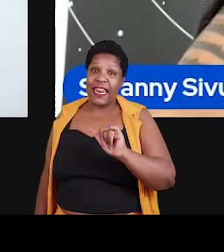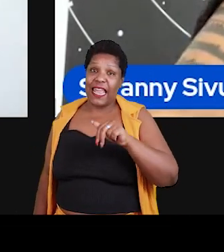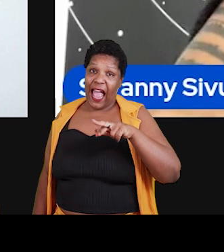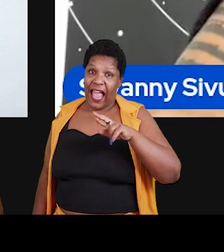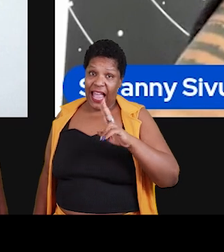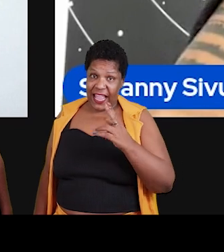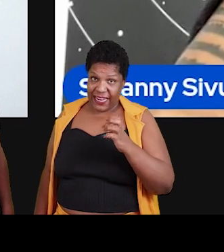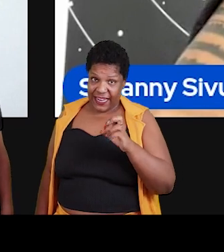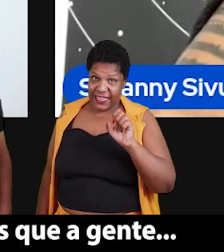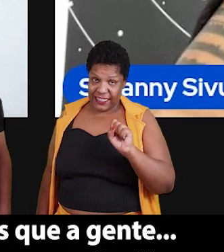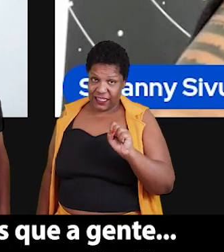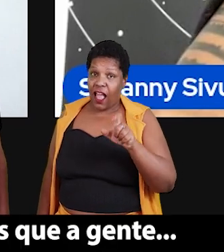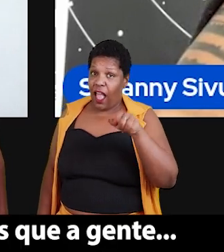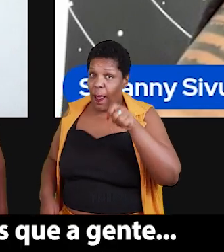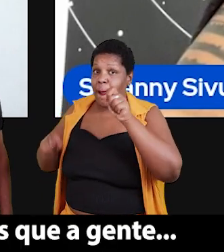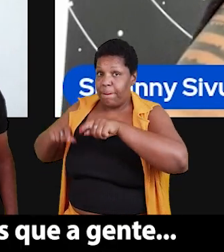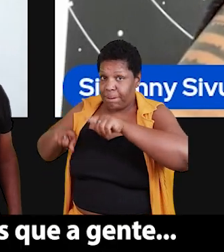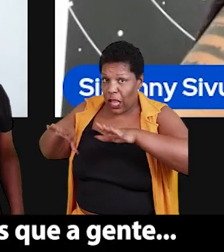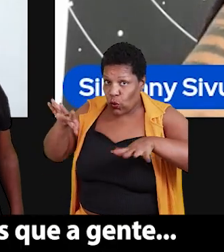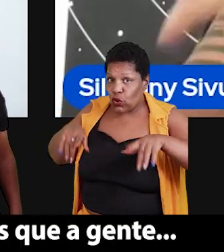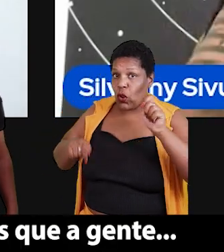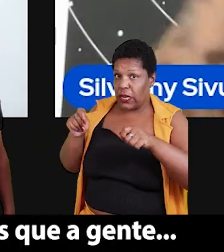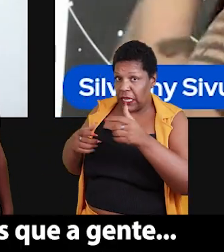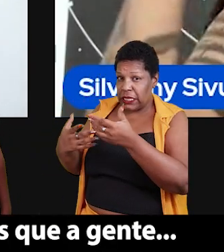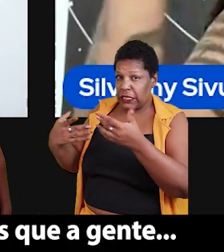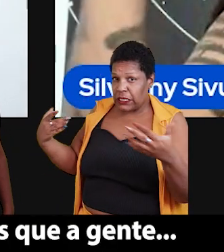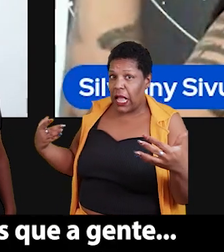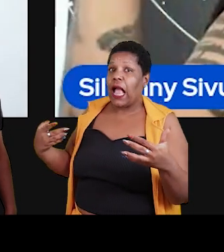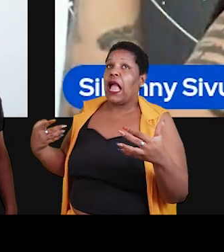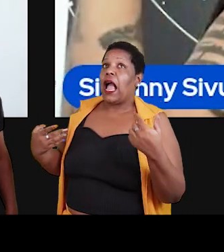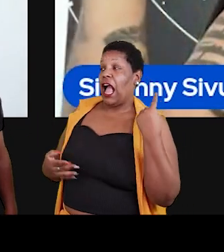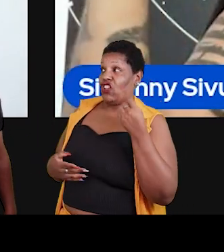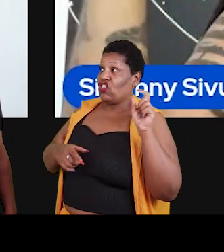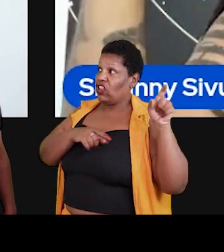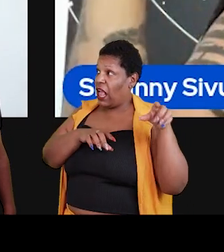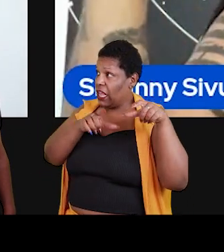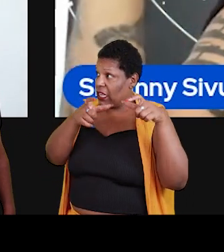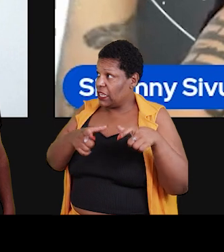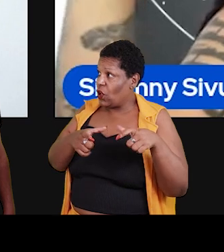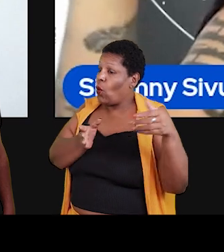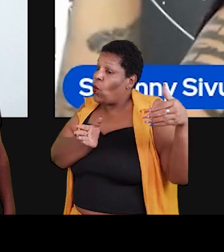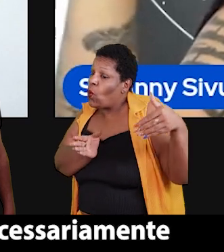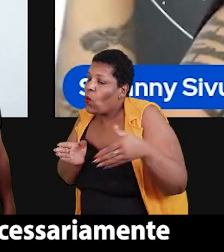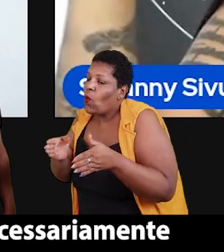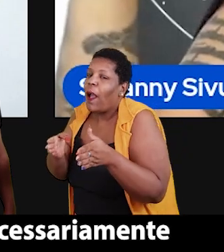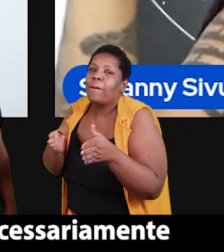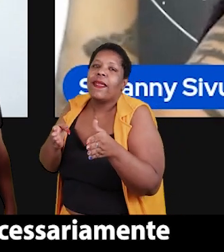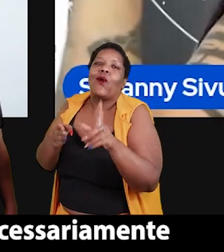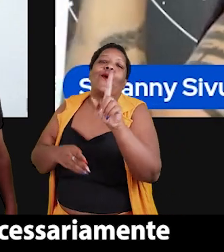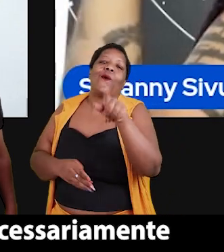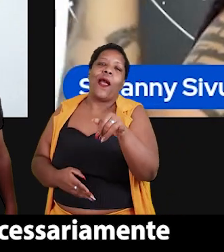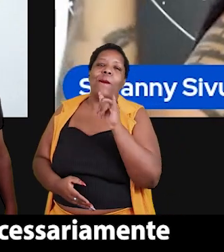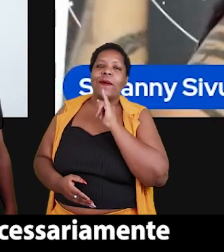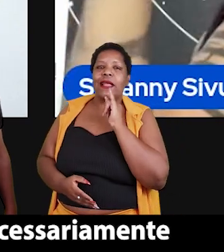né? Por mais que a gente o que a gente faz lá é dar um caminho. Não